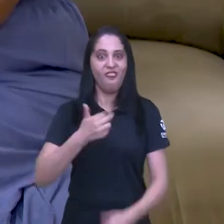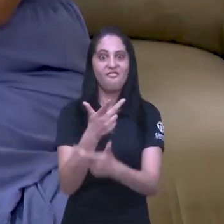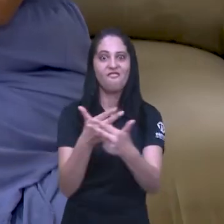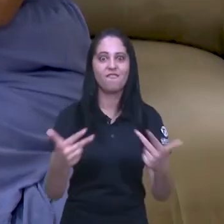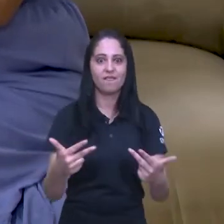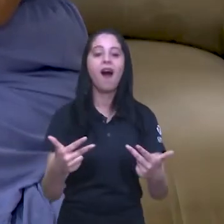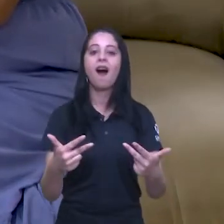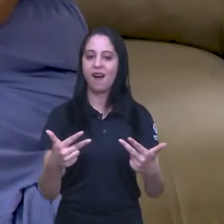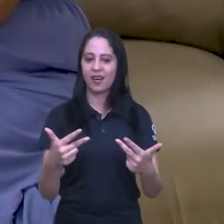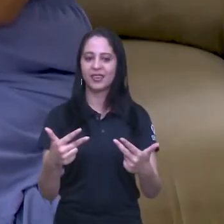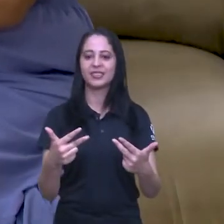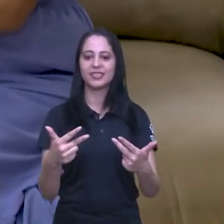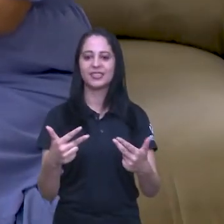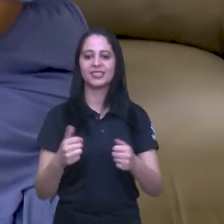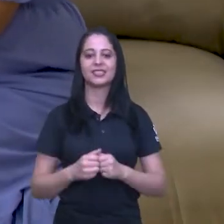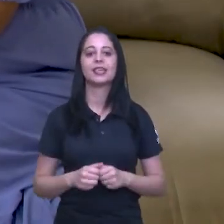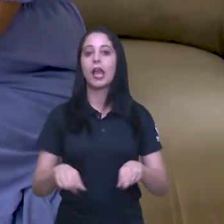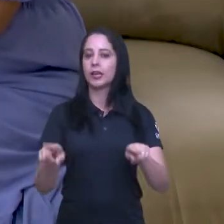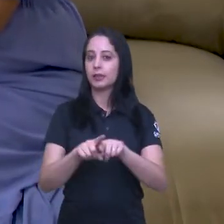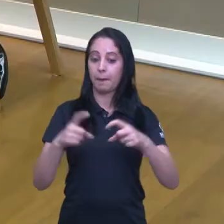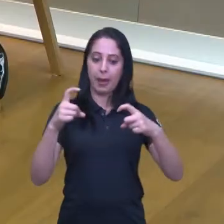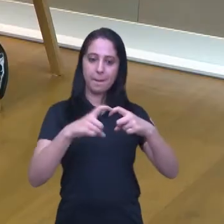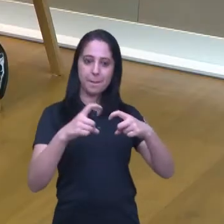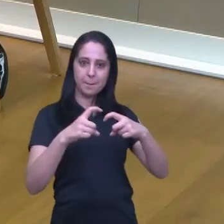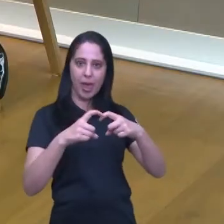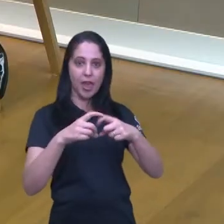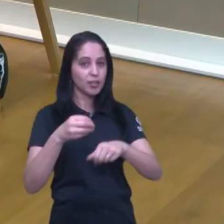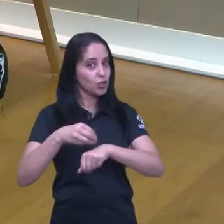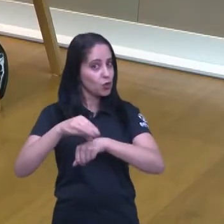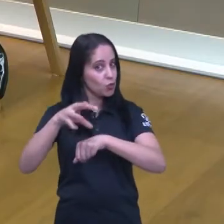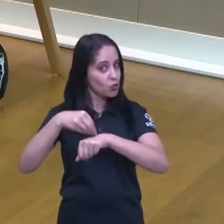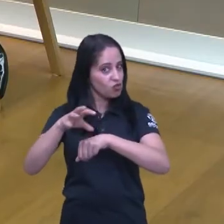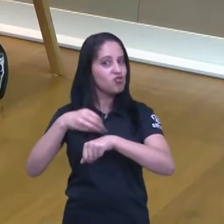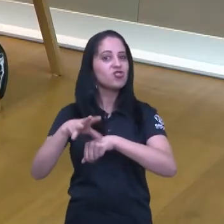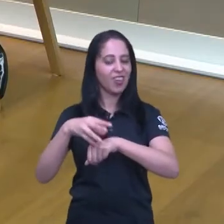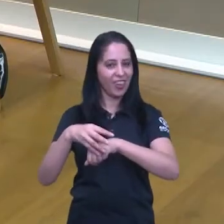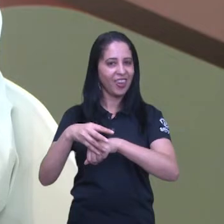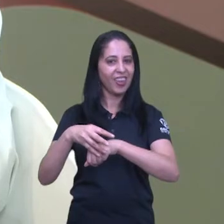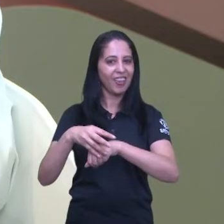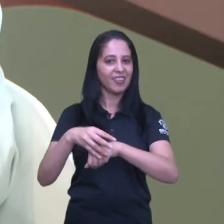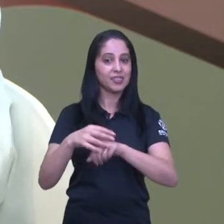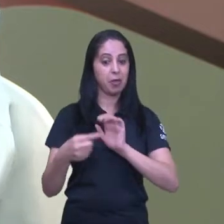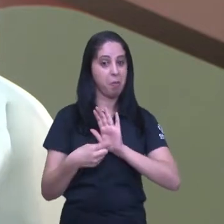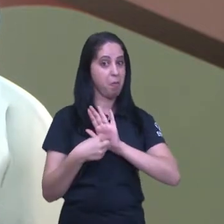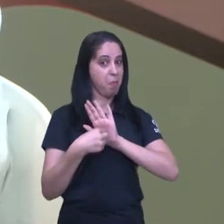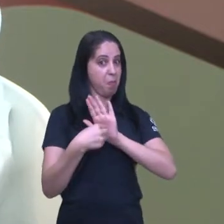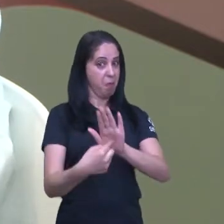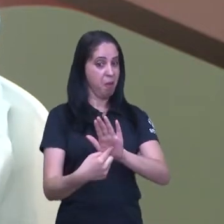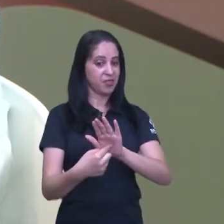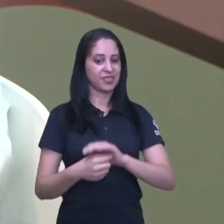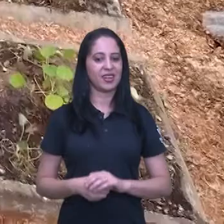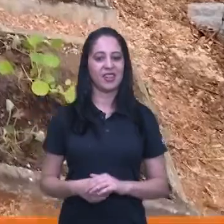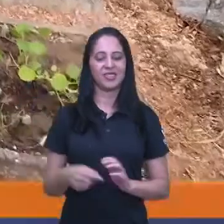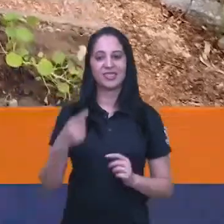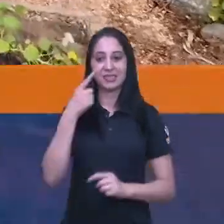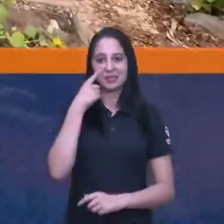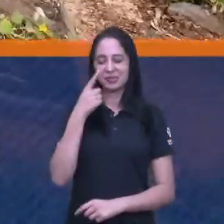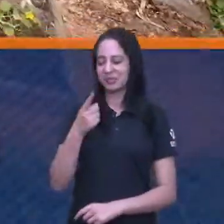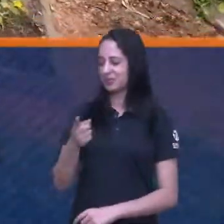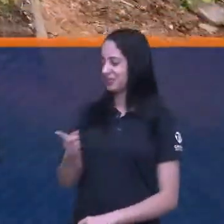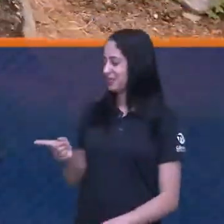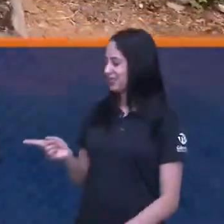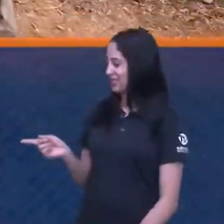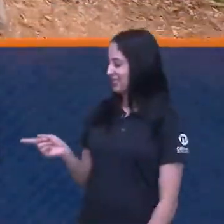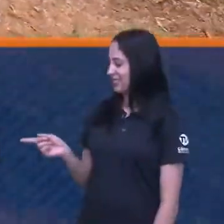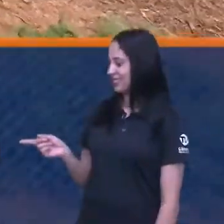estar aumentados por quem viveu e superou um problema e também médicos que vão nos ajudar com dicas e bons exemplos de